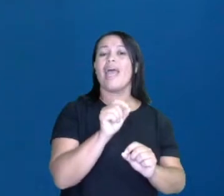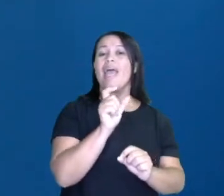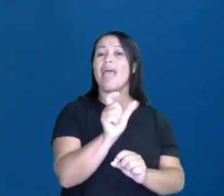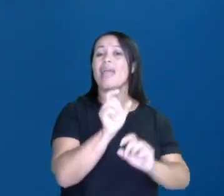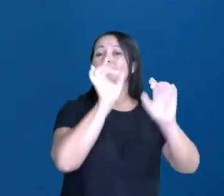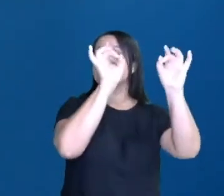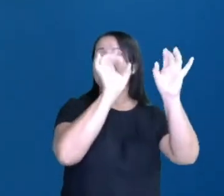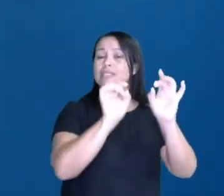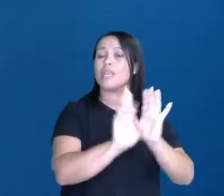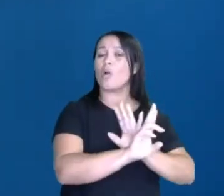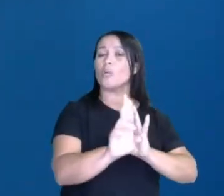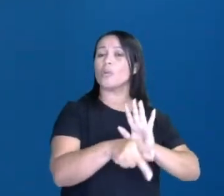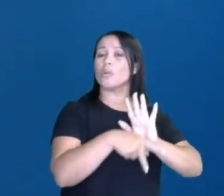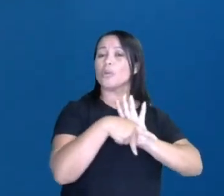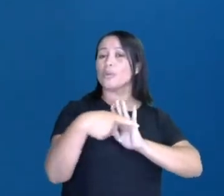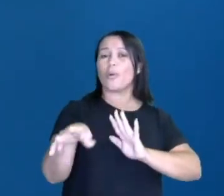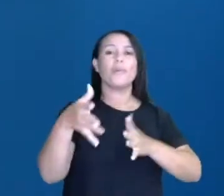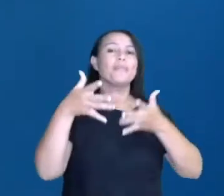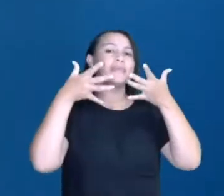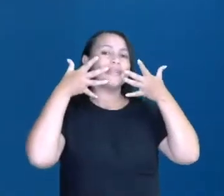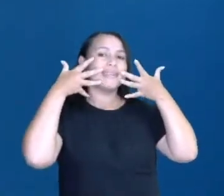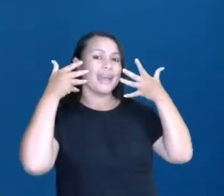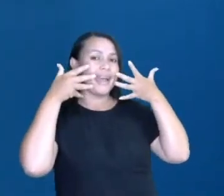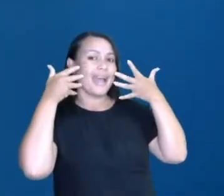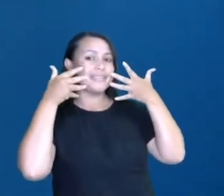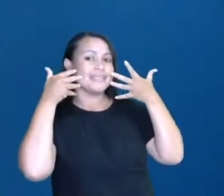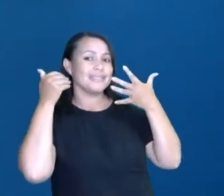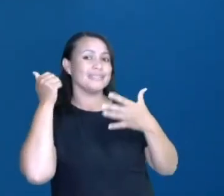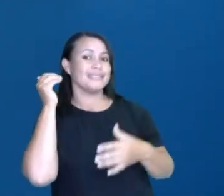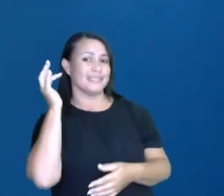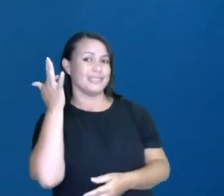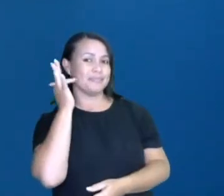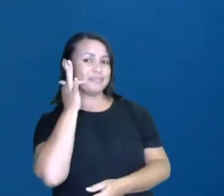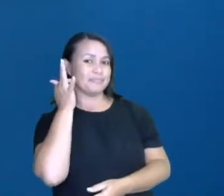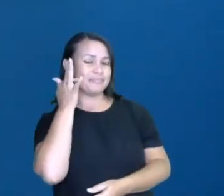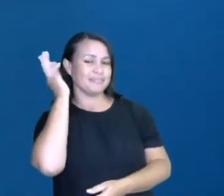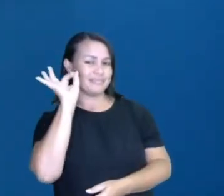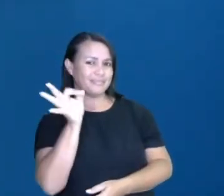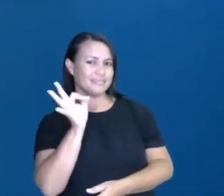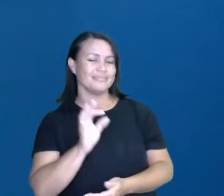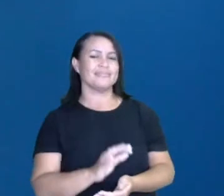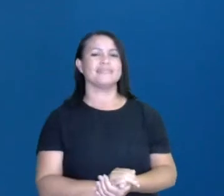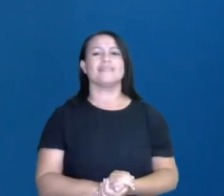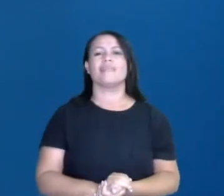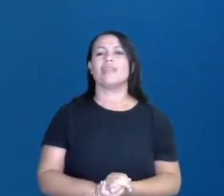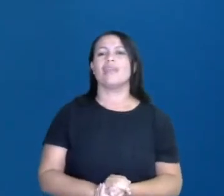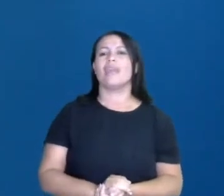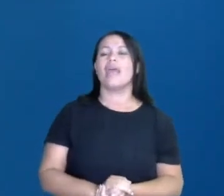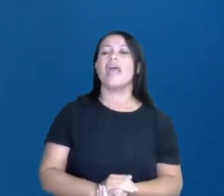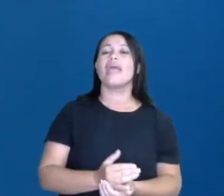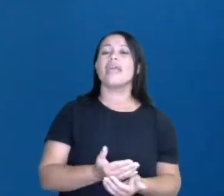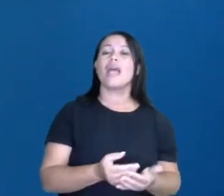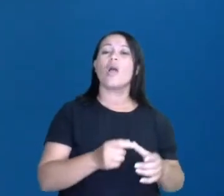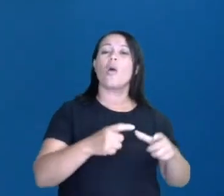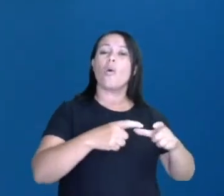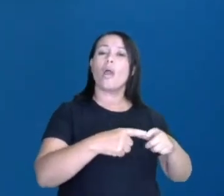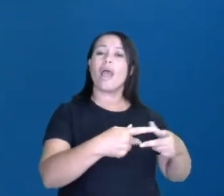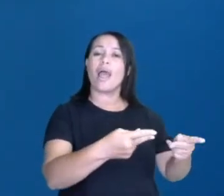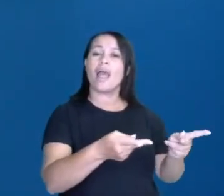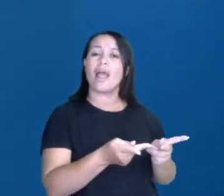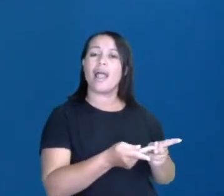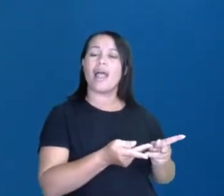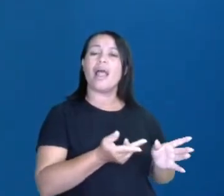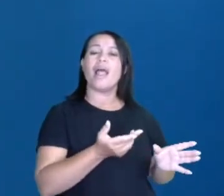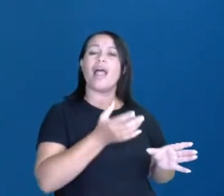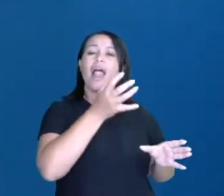daquela gatinha. Sim, da gatinha da frase. Correto? Bebeu leite. Leite é